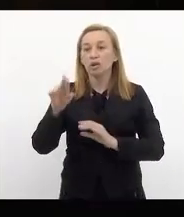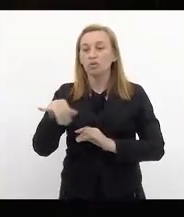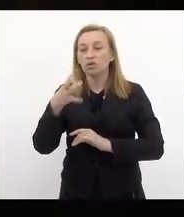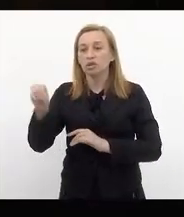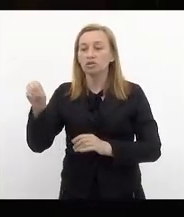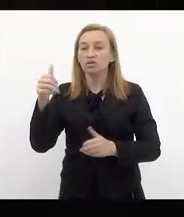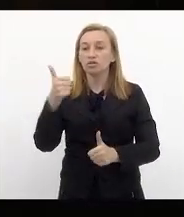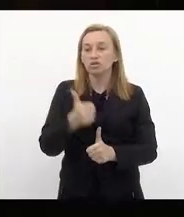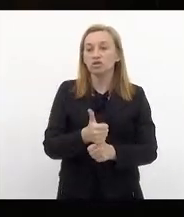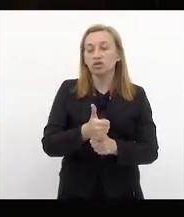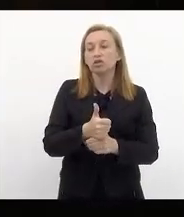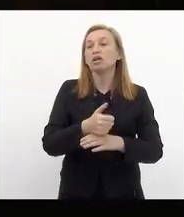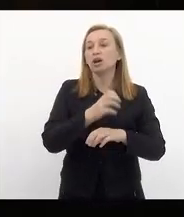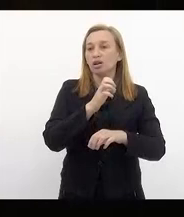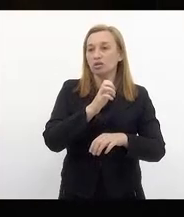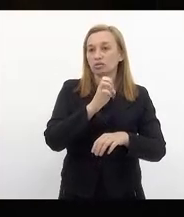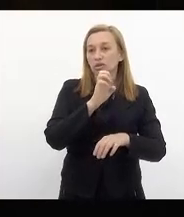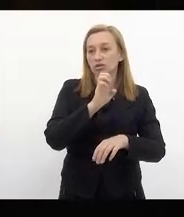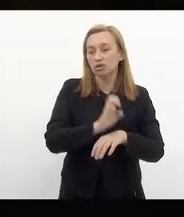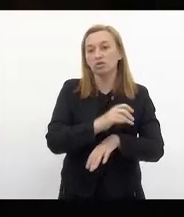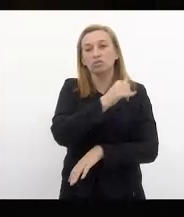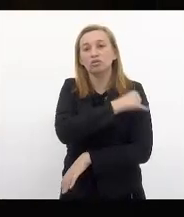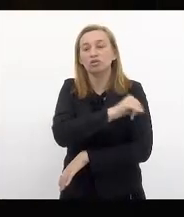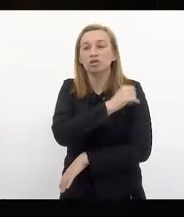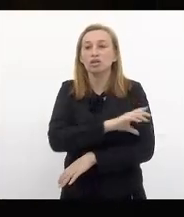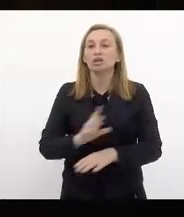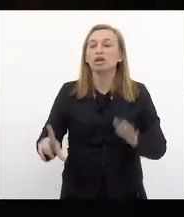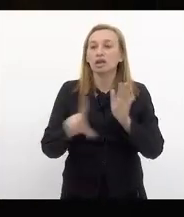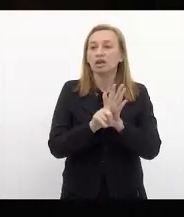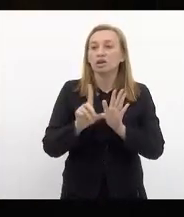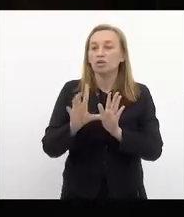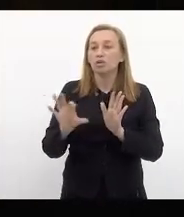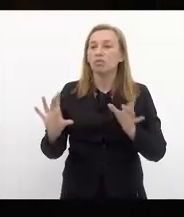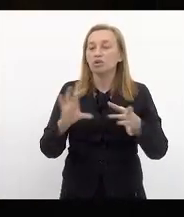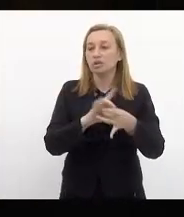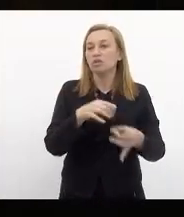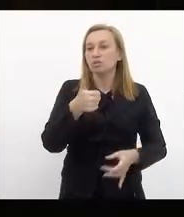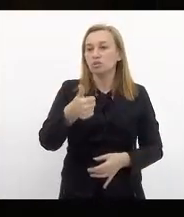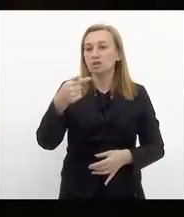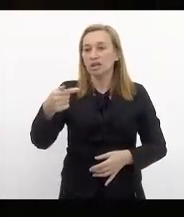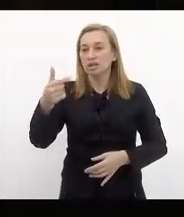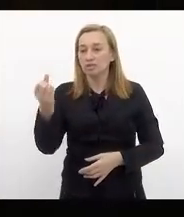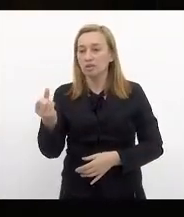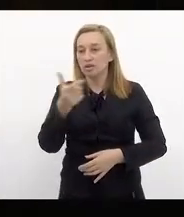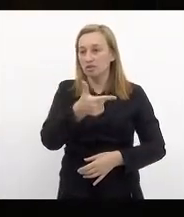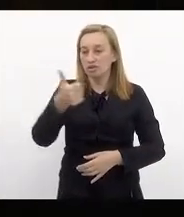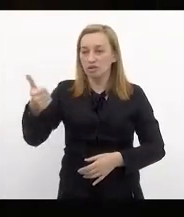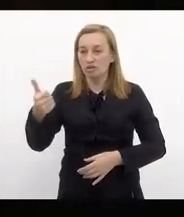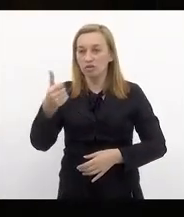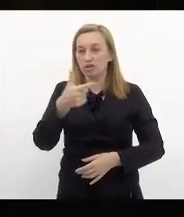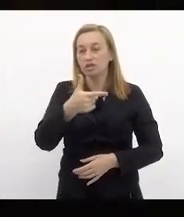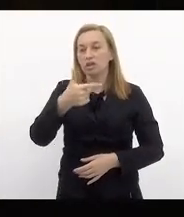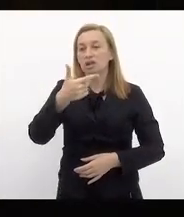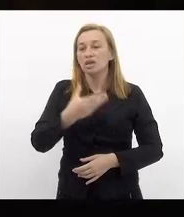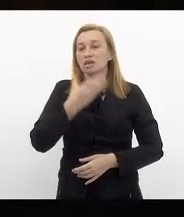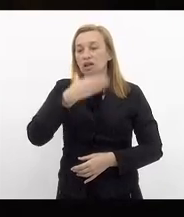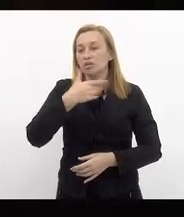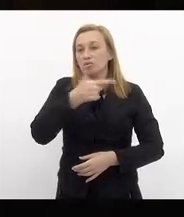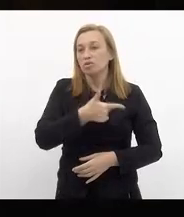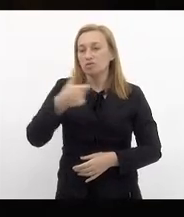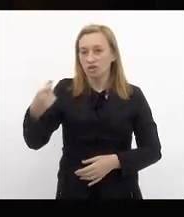Estado do Rio de Janeiro, nos termos da Lei Complementar 176, de 29 de dezembro de